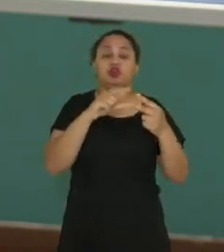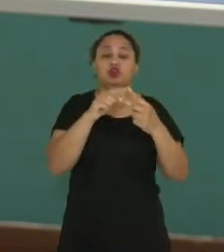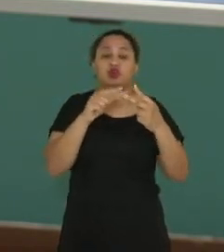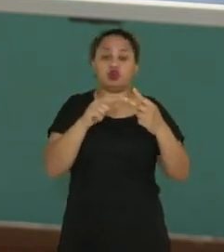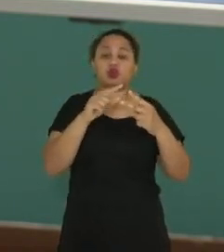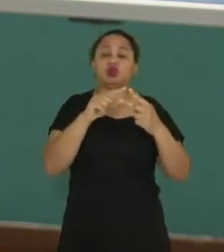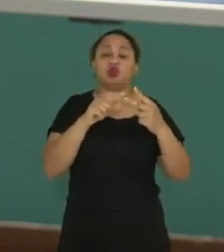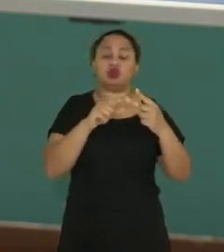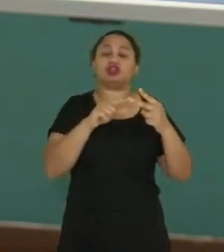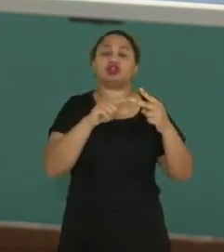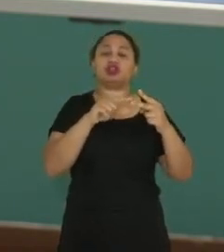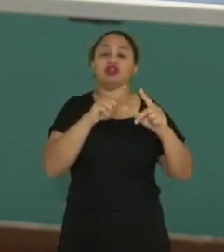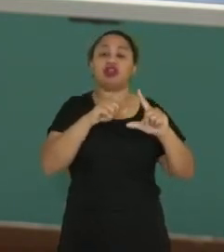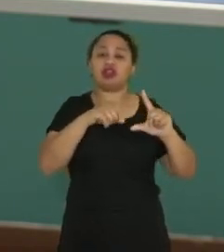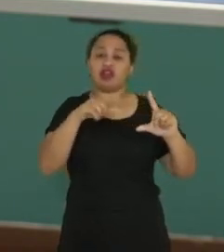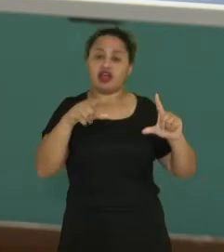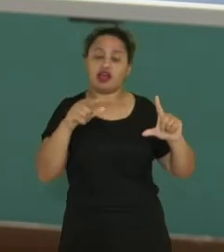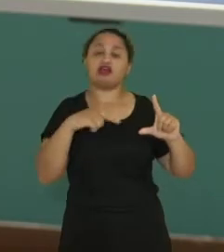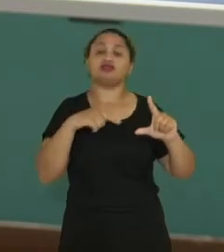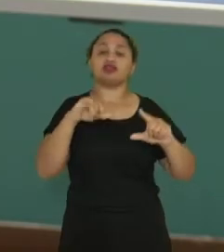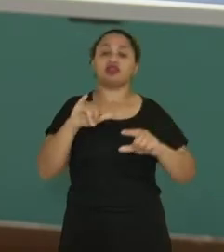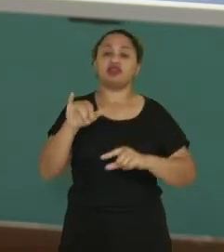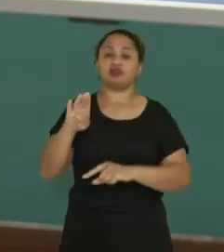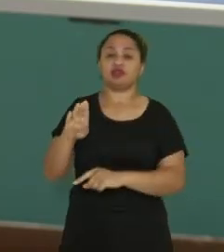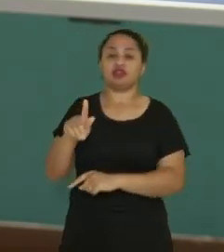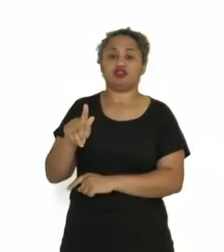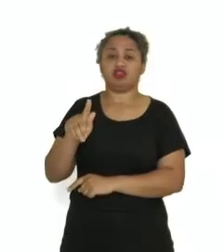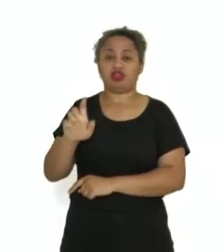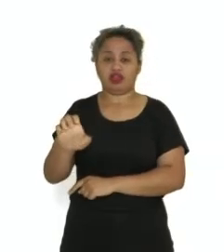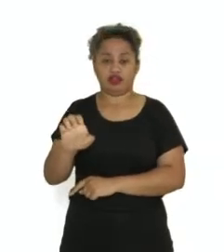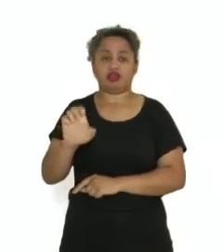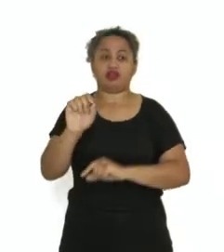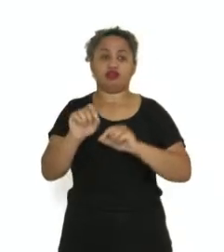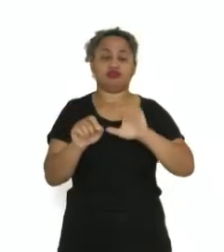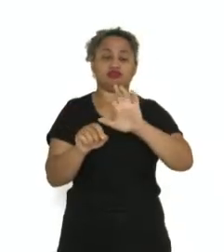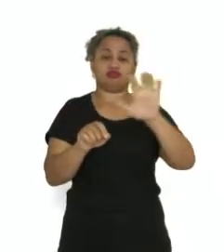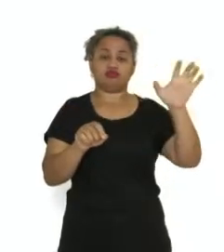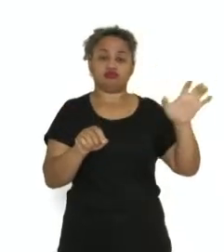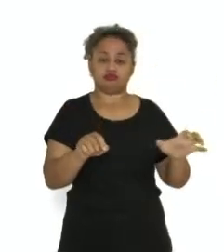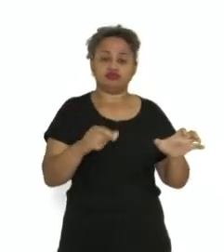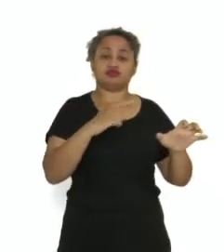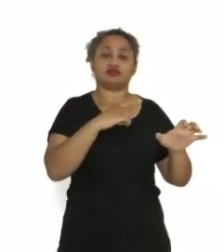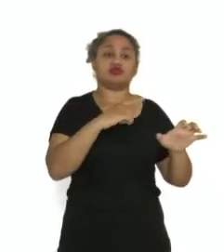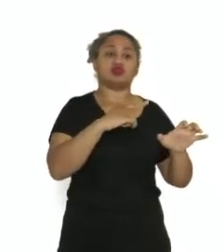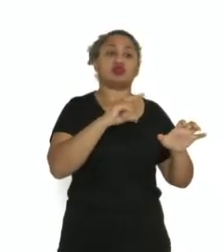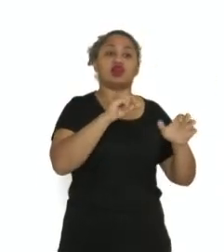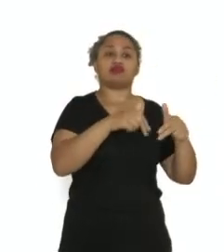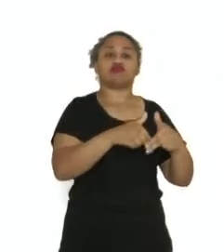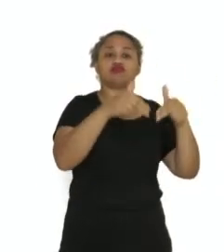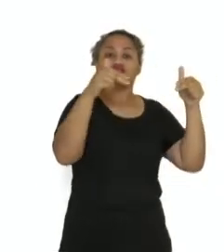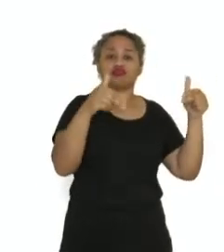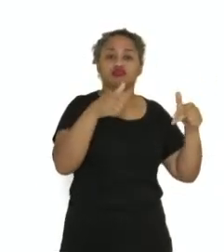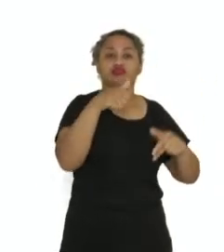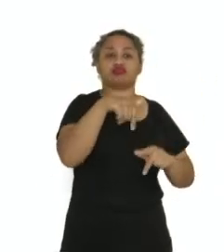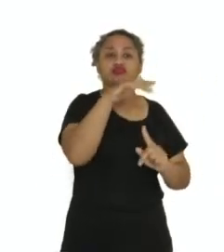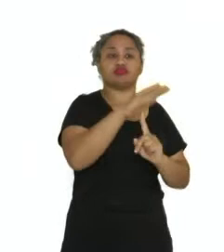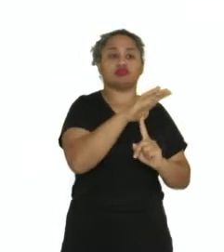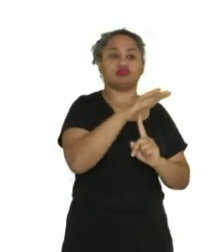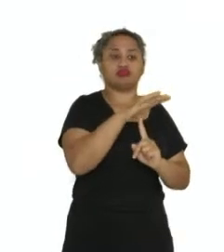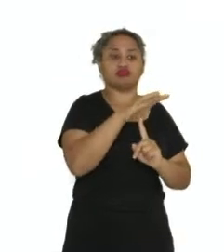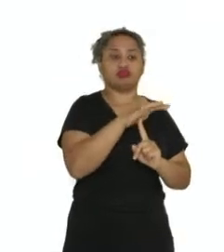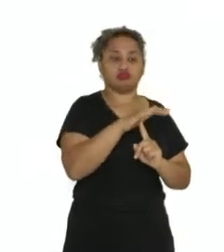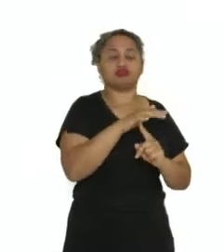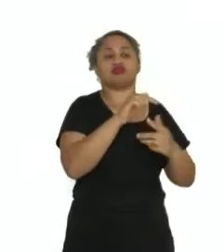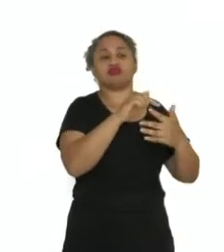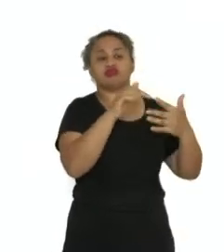gráficos do Instituto Brasileiro de Geografia e Estatística. O à esquerda é a matriz étnica do Paraná,